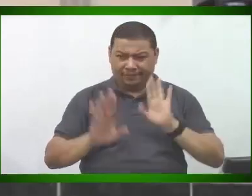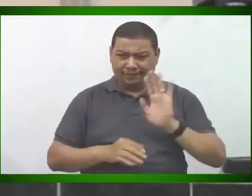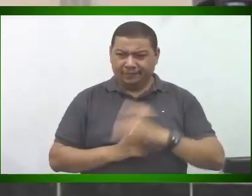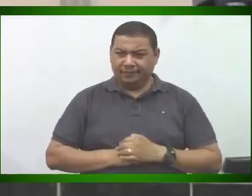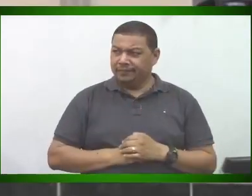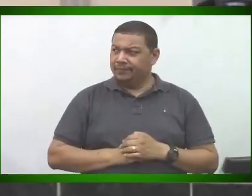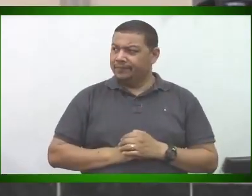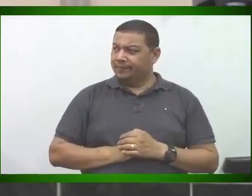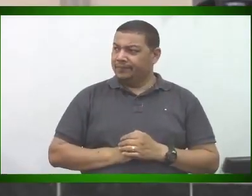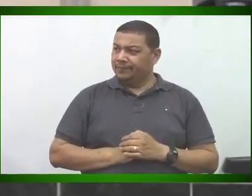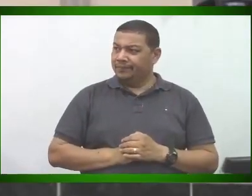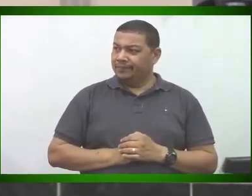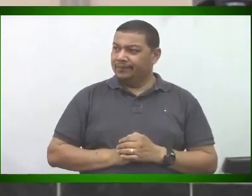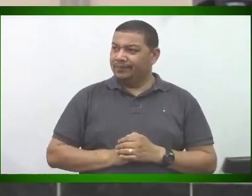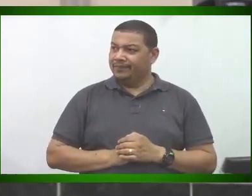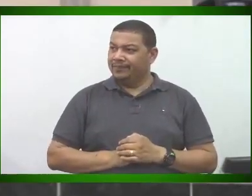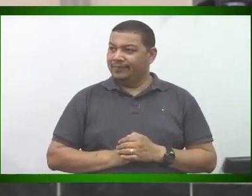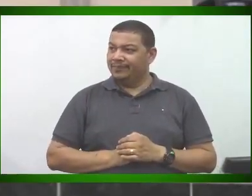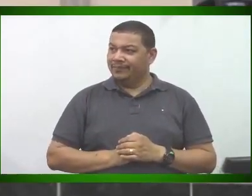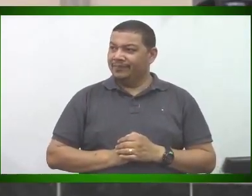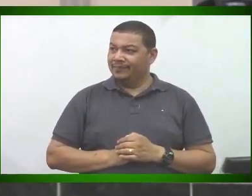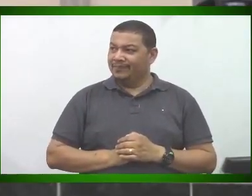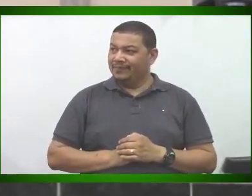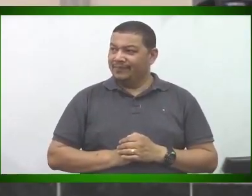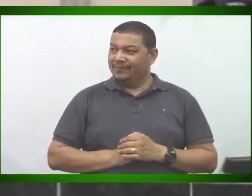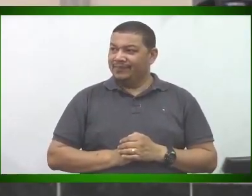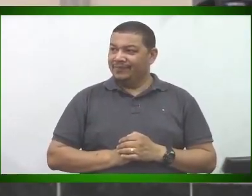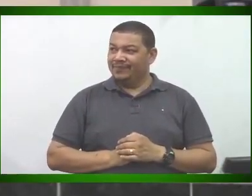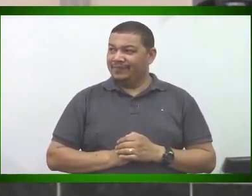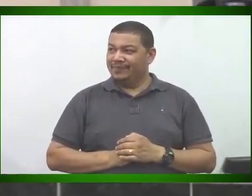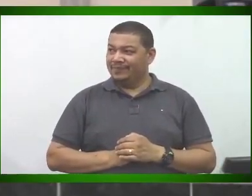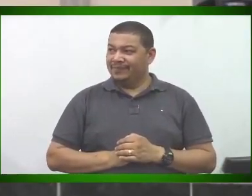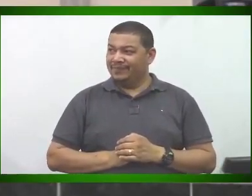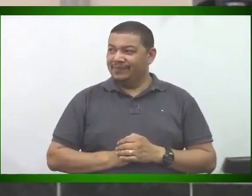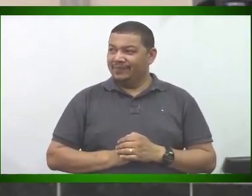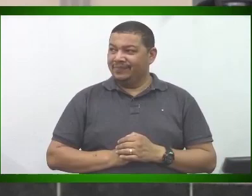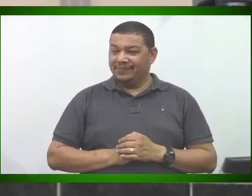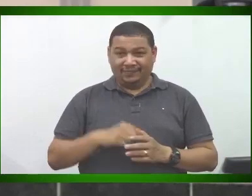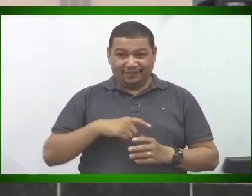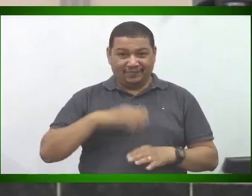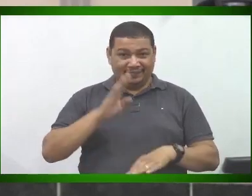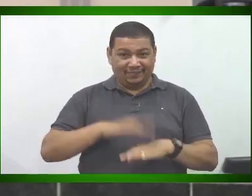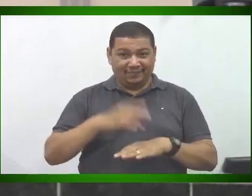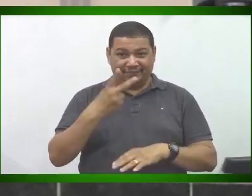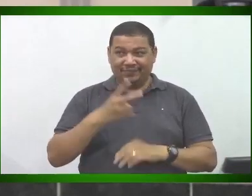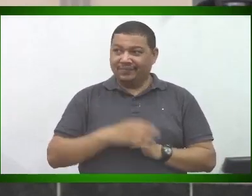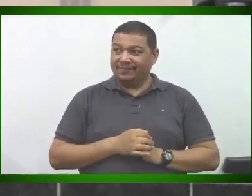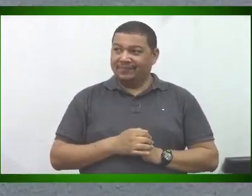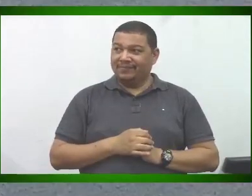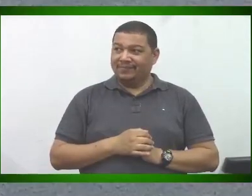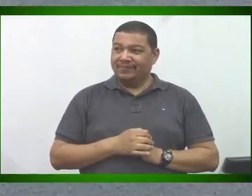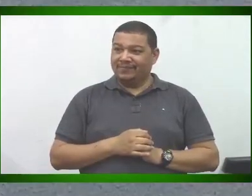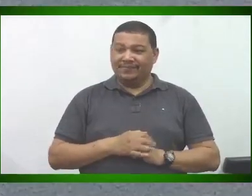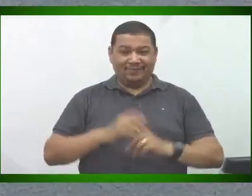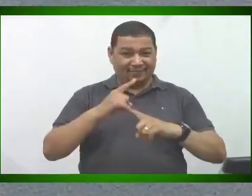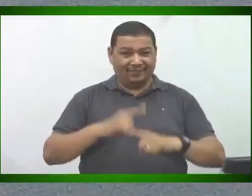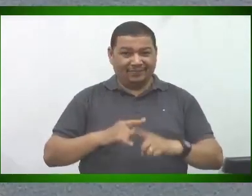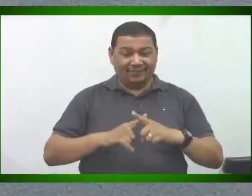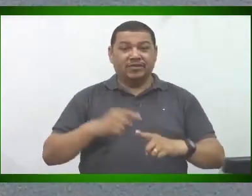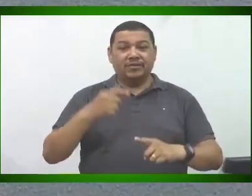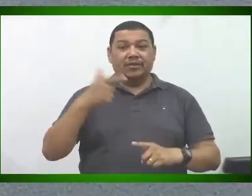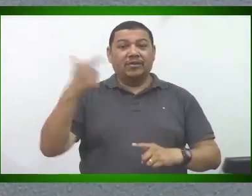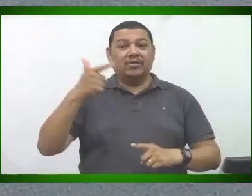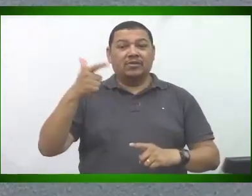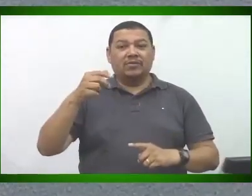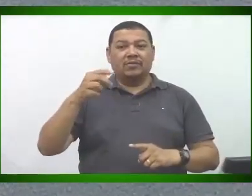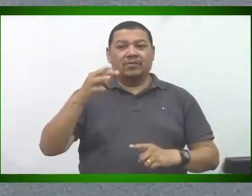a final do segundo turno, tá? A final do segundo turno. Isso. Tá bom. Mais dois jogos para ir para a final, para a grande final. Mas vai dar certo, para a final do segundo turno,